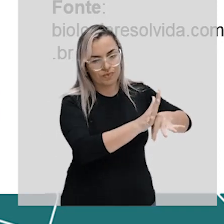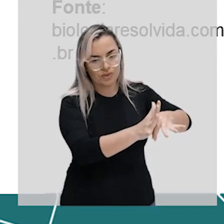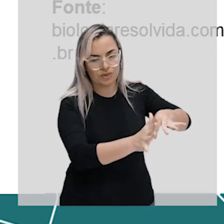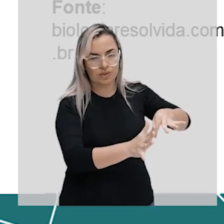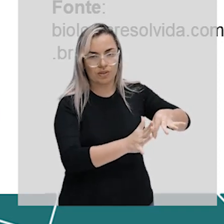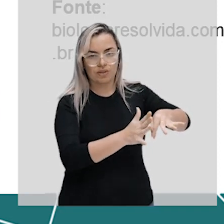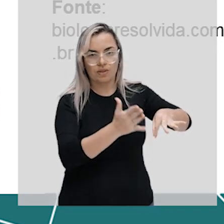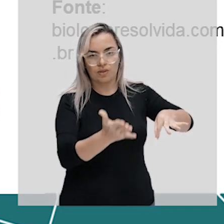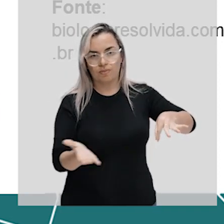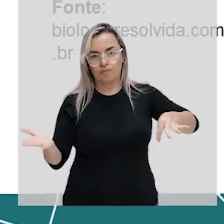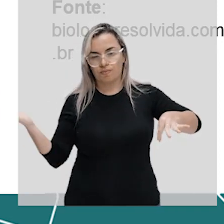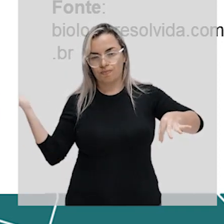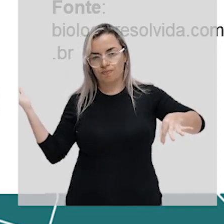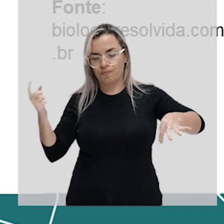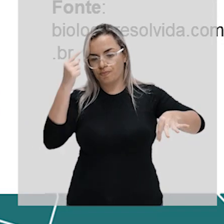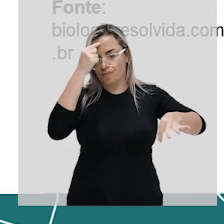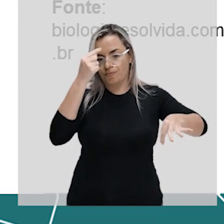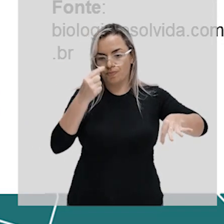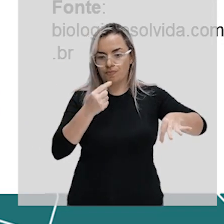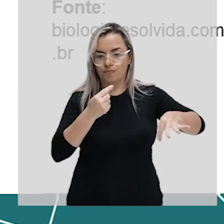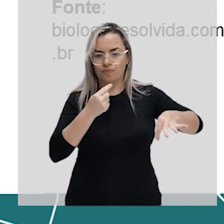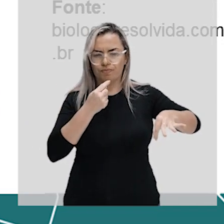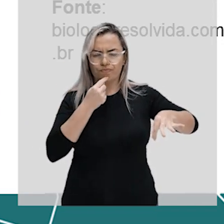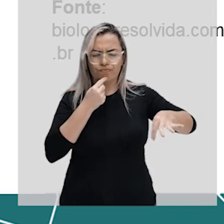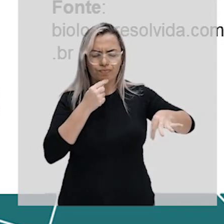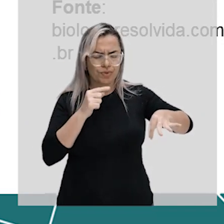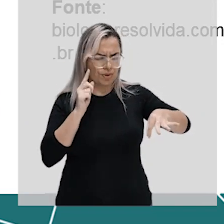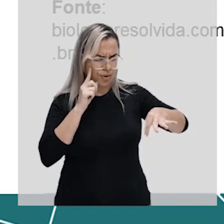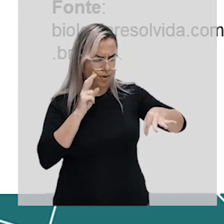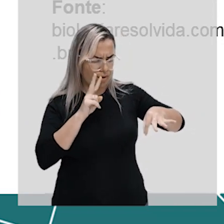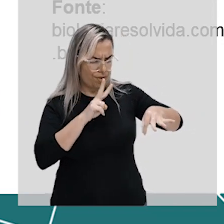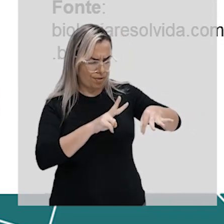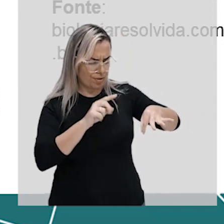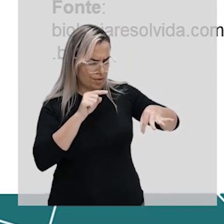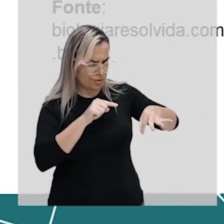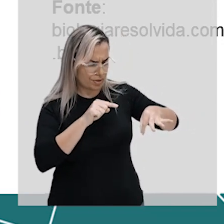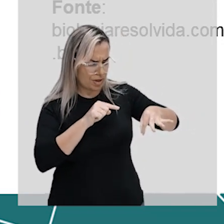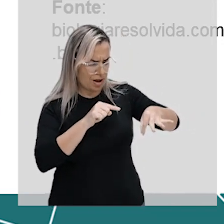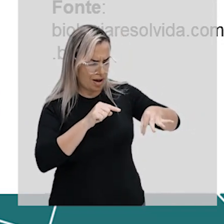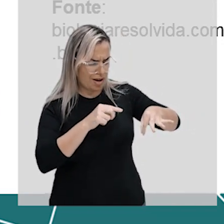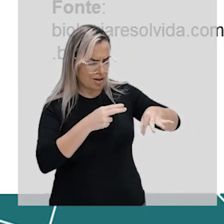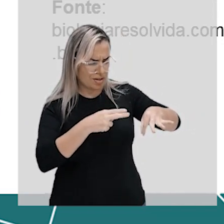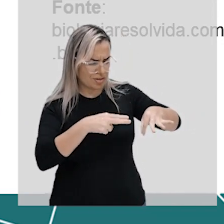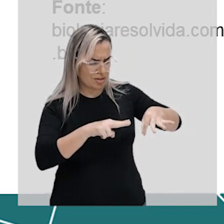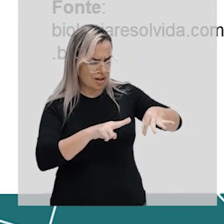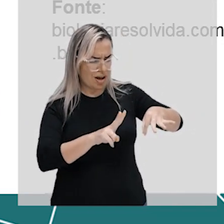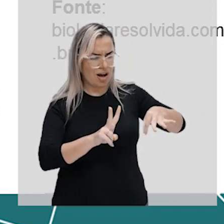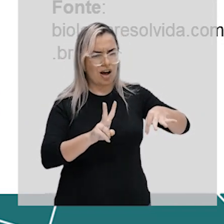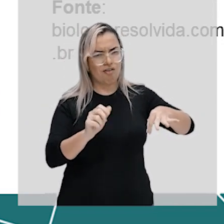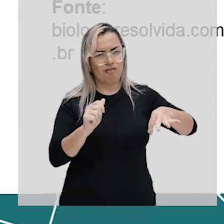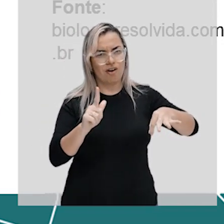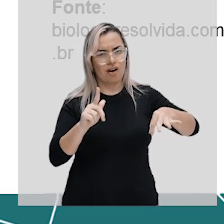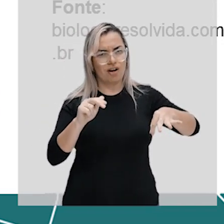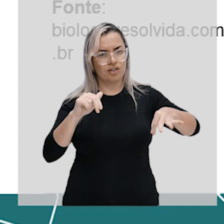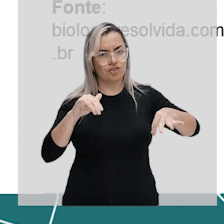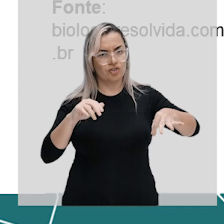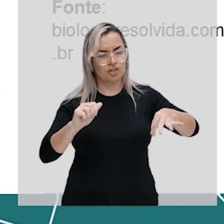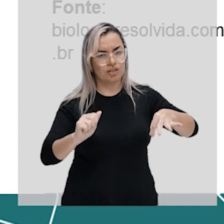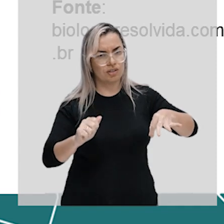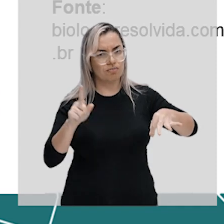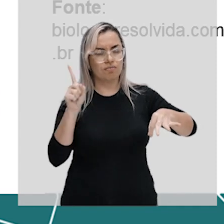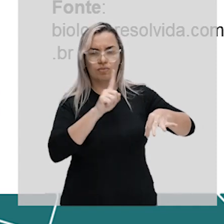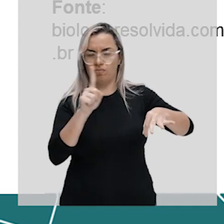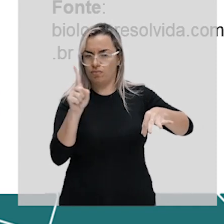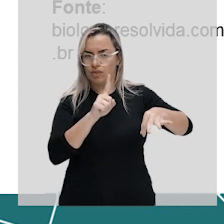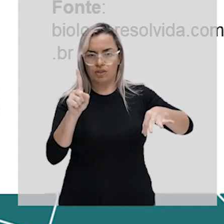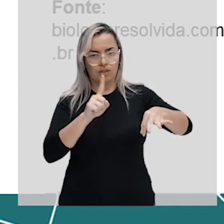pessoas olham para isso aqui e dizem assim, ah, isso aqui é uma vagina. Não. Tá? O que é considerado aqui, a vagina é